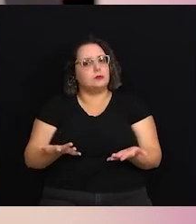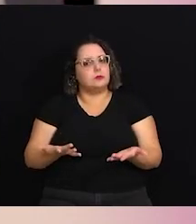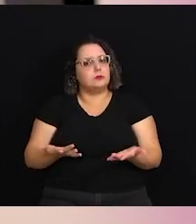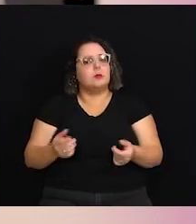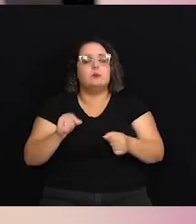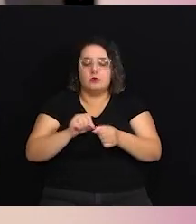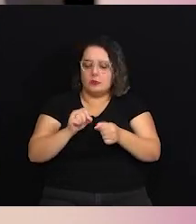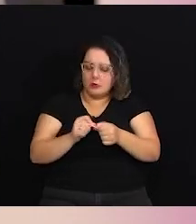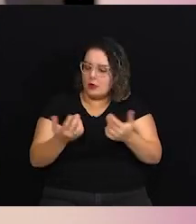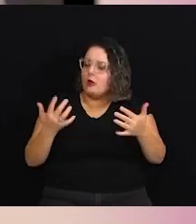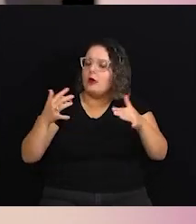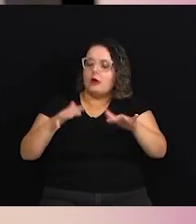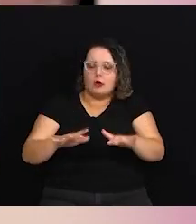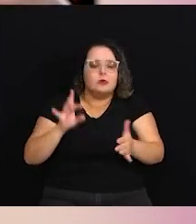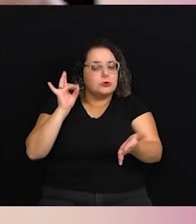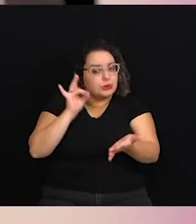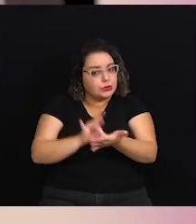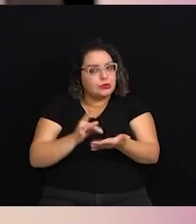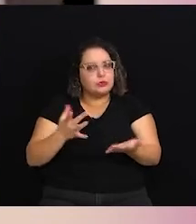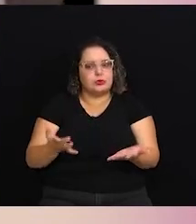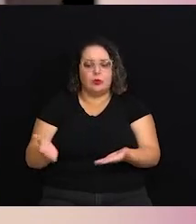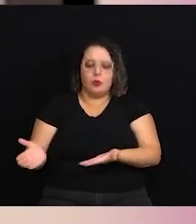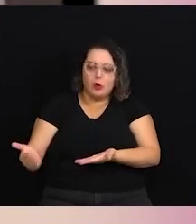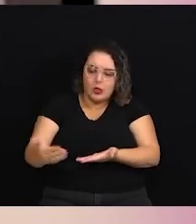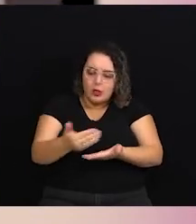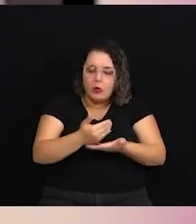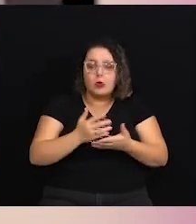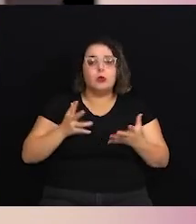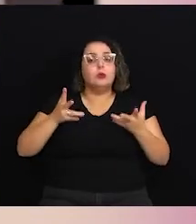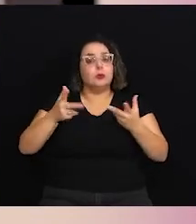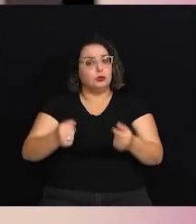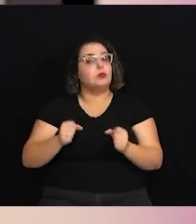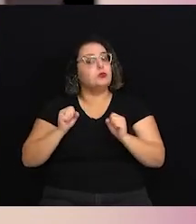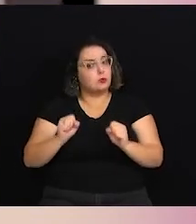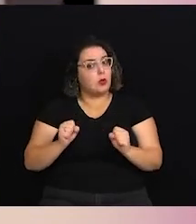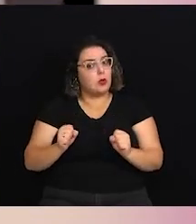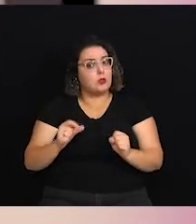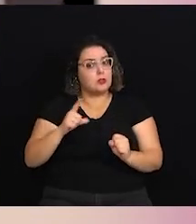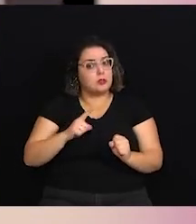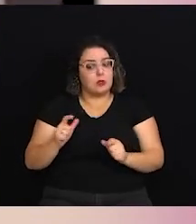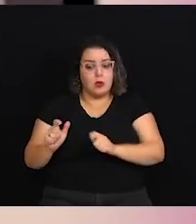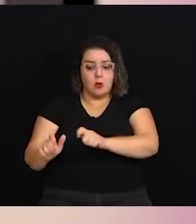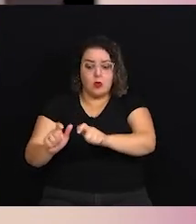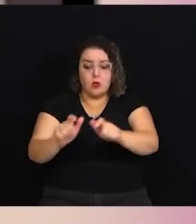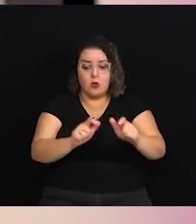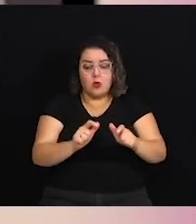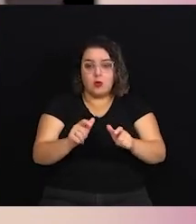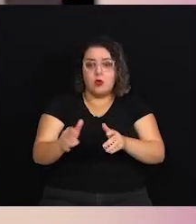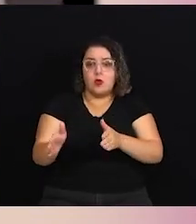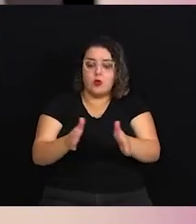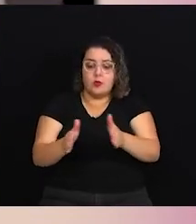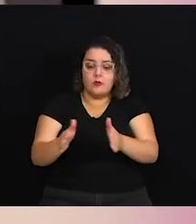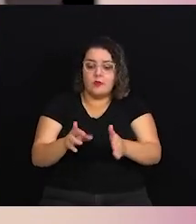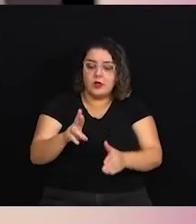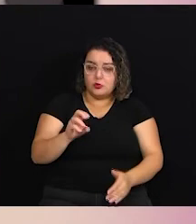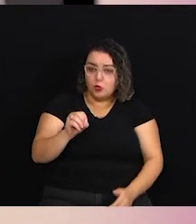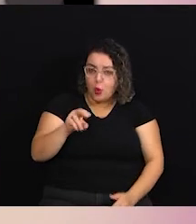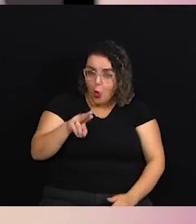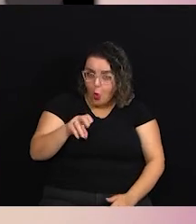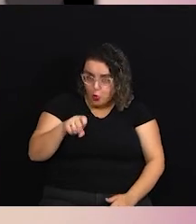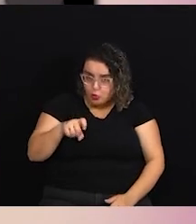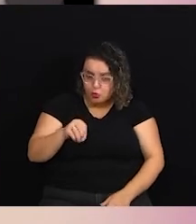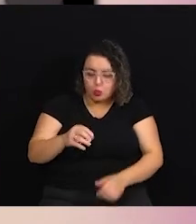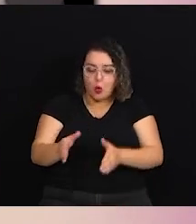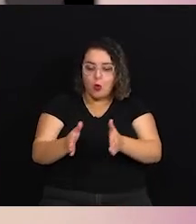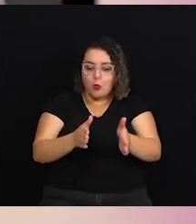vamos fazer a inclusão vamos fazer né acolhimento que todo mundo possa ter seu espaço seu movimento rosto novamente eu